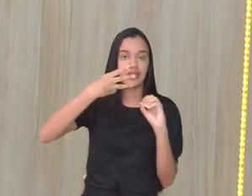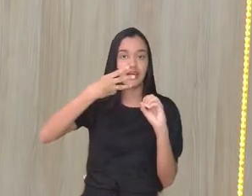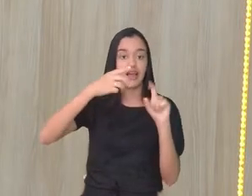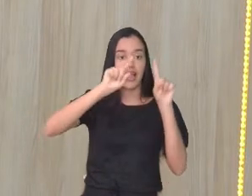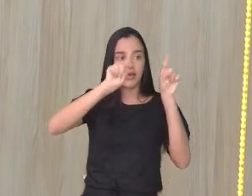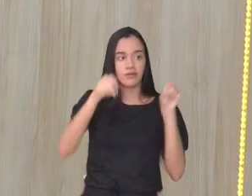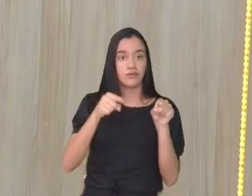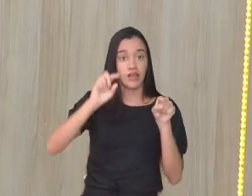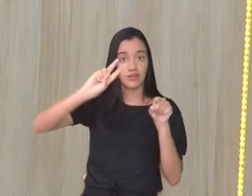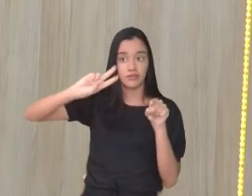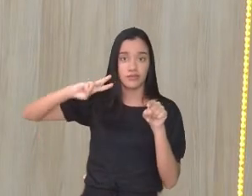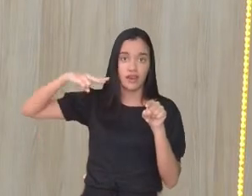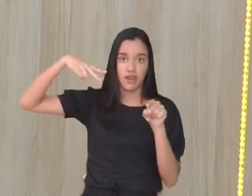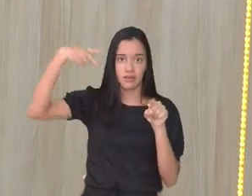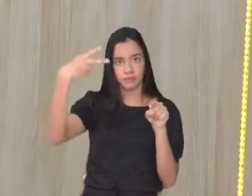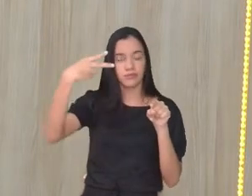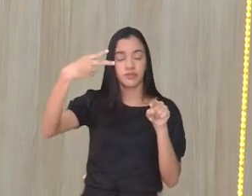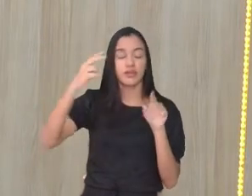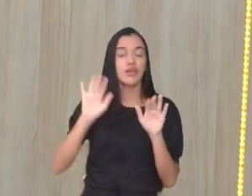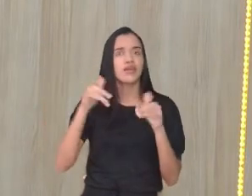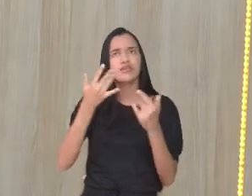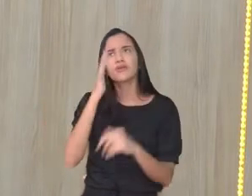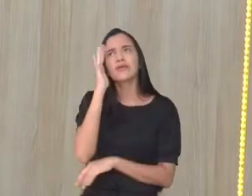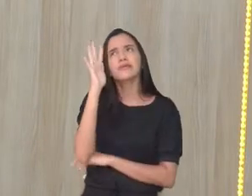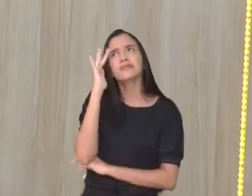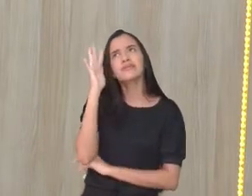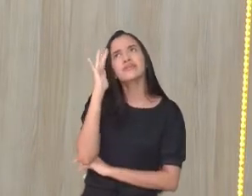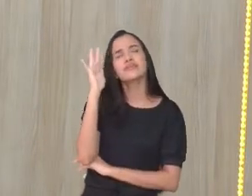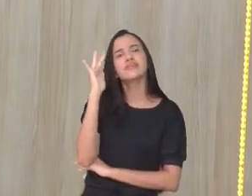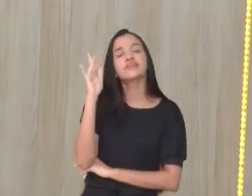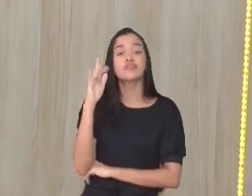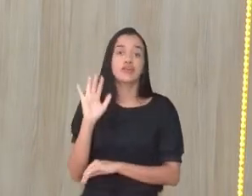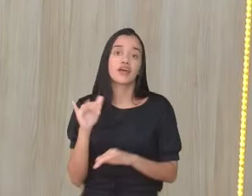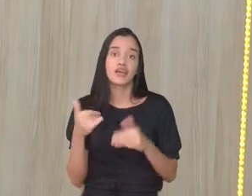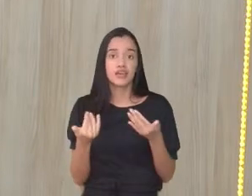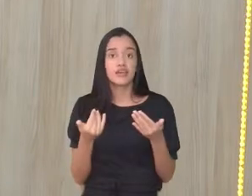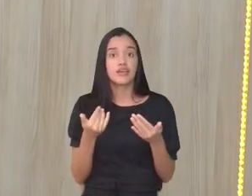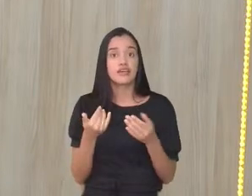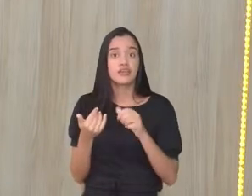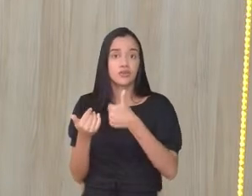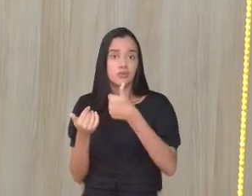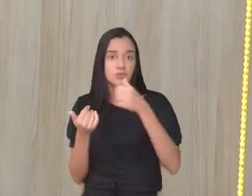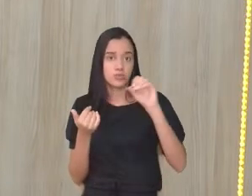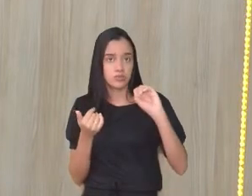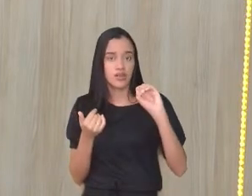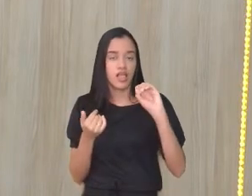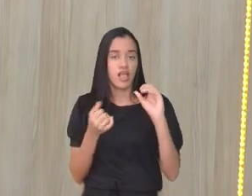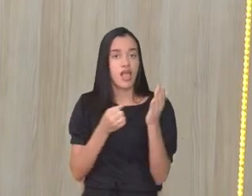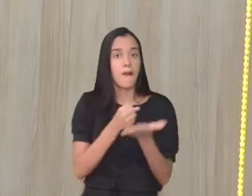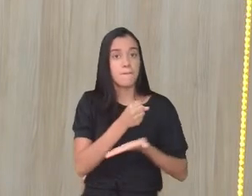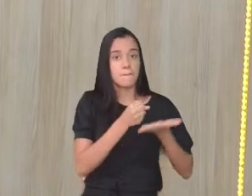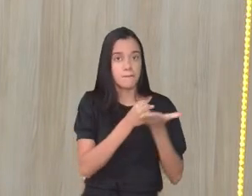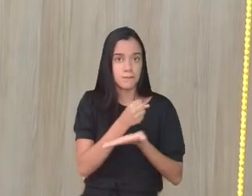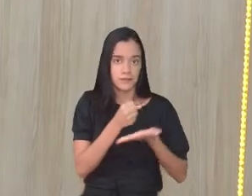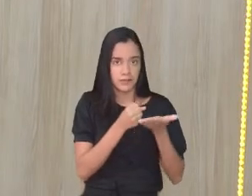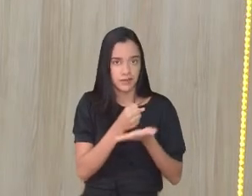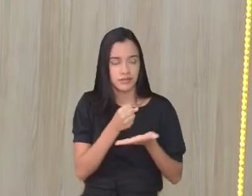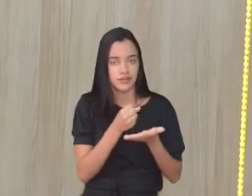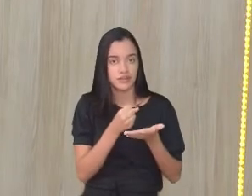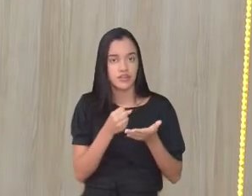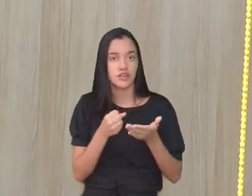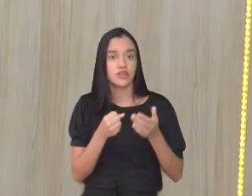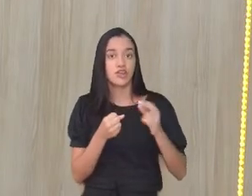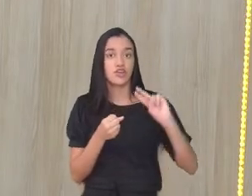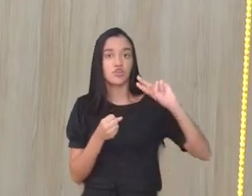ao quadrado, certo? Então, imagina aí que o 10 elevado ao cubo é a base, tá? E o 2 é